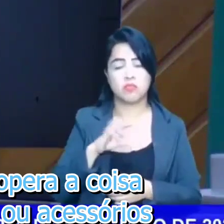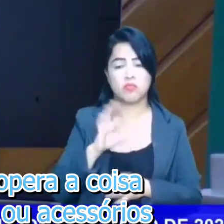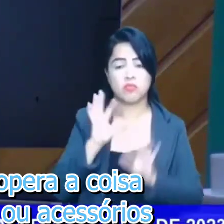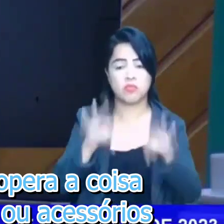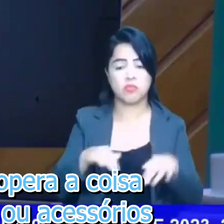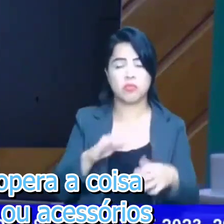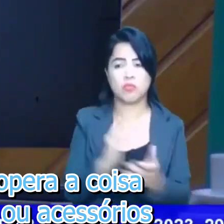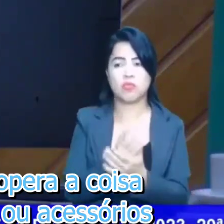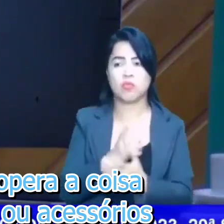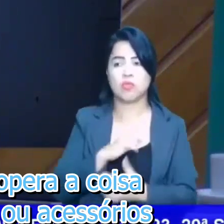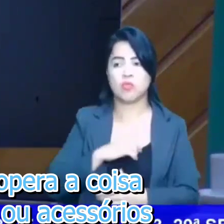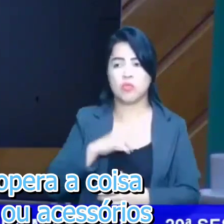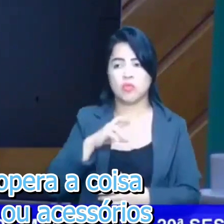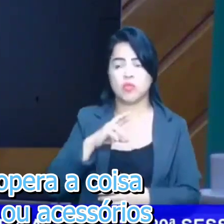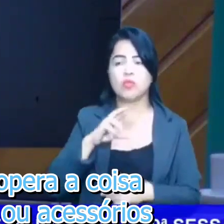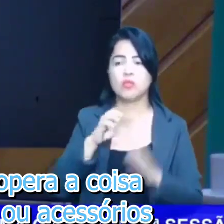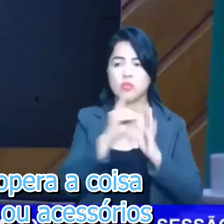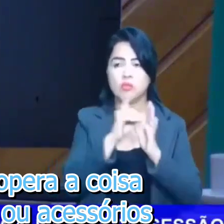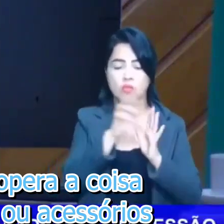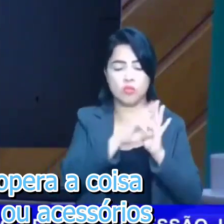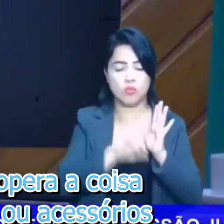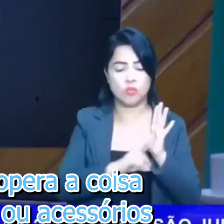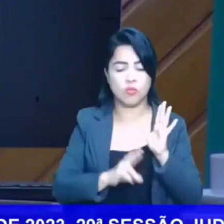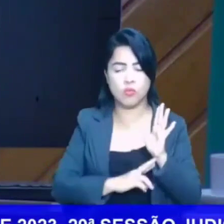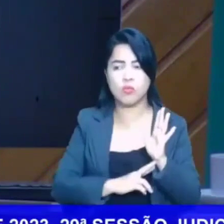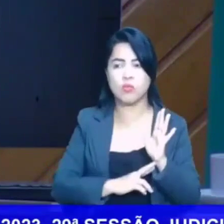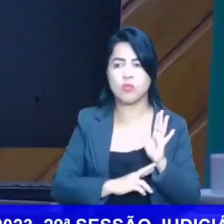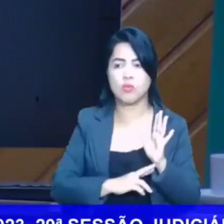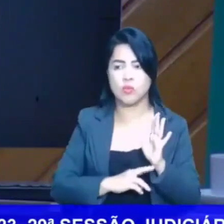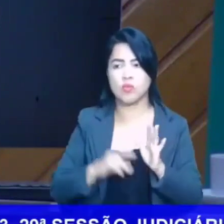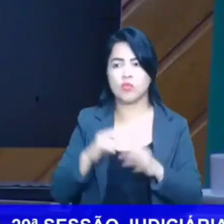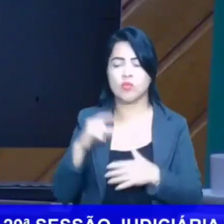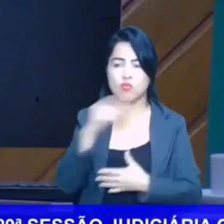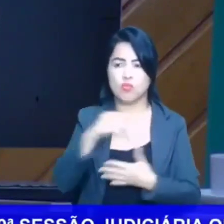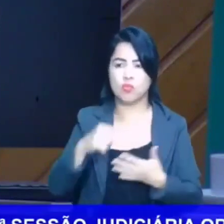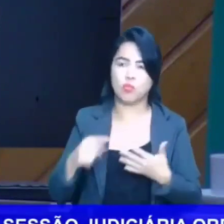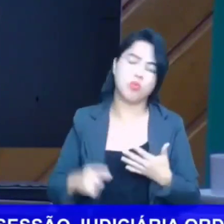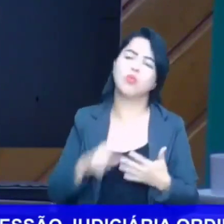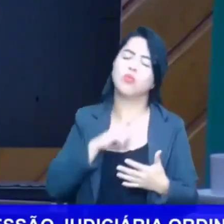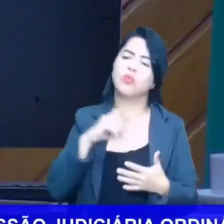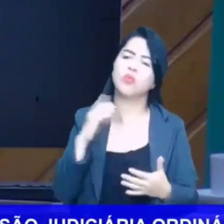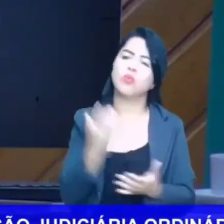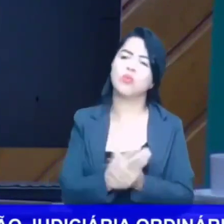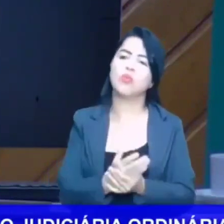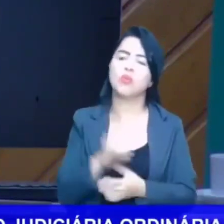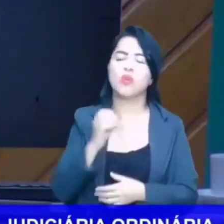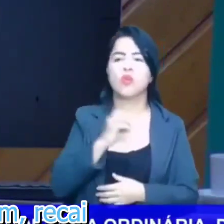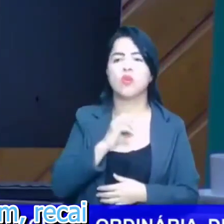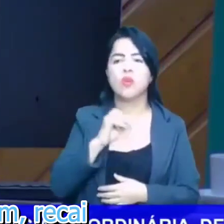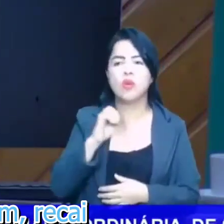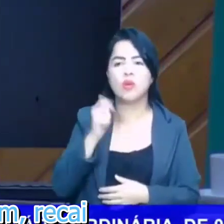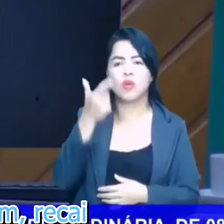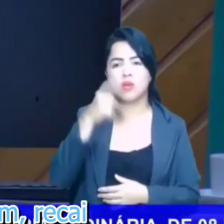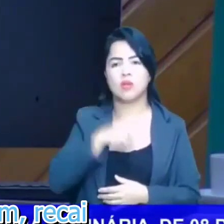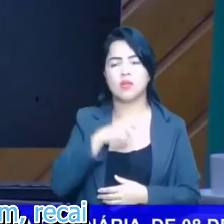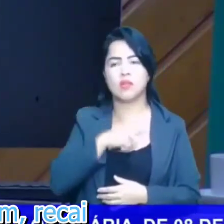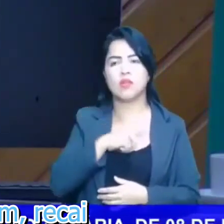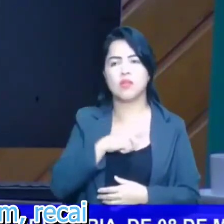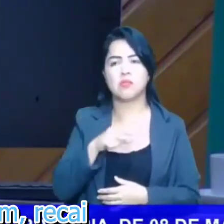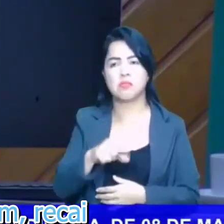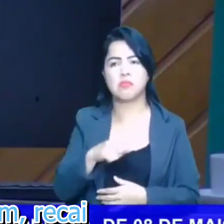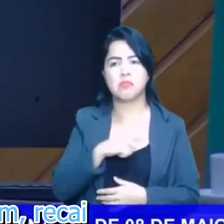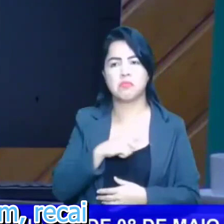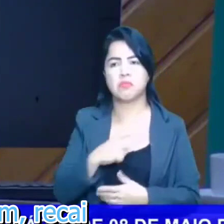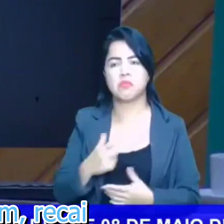aquilo que a doutrina chama de os efeitos anexos ou acessórios do julgado, que, por óbvio, sobre eles